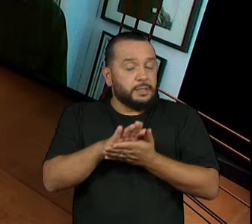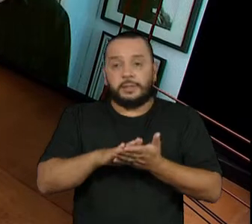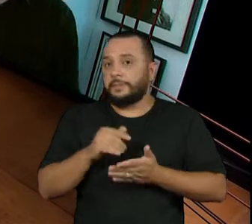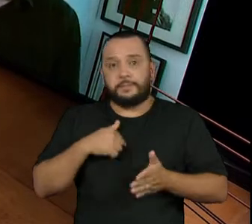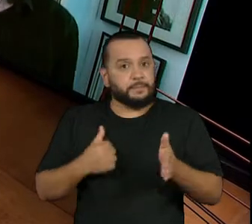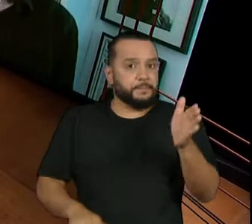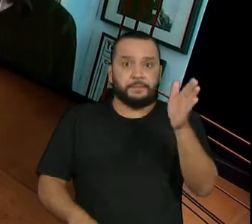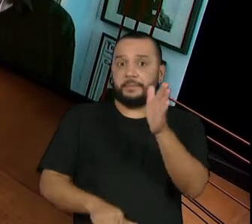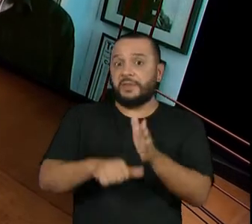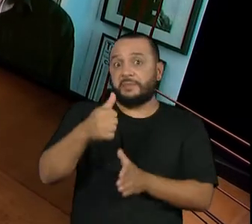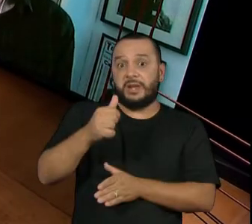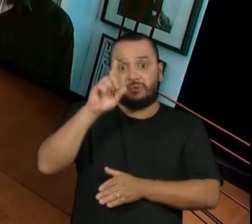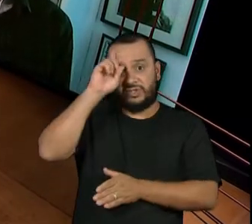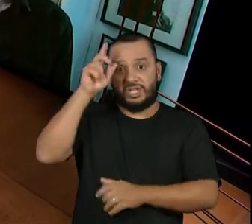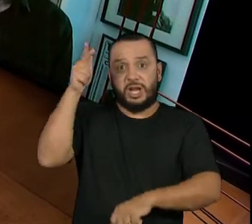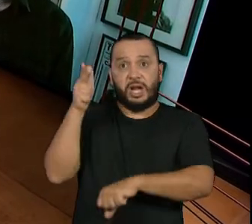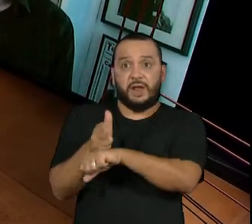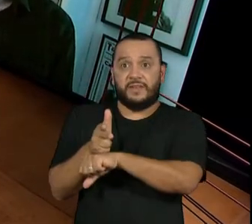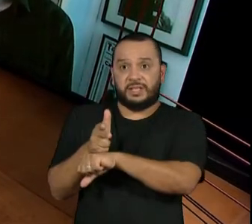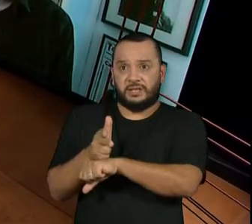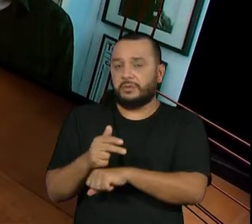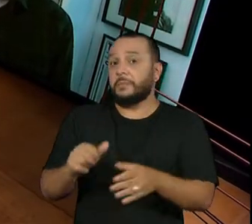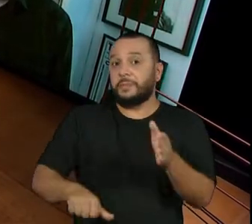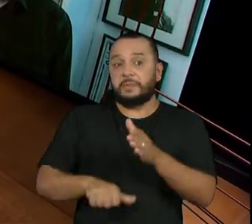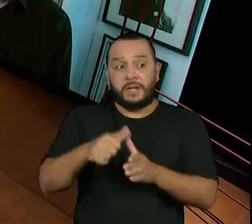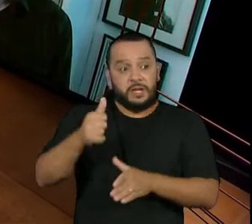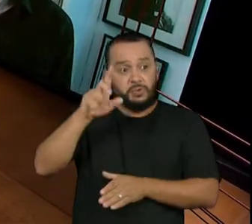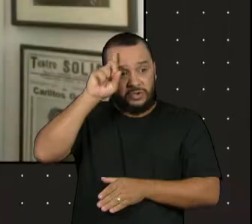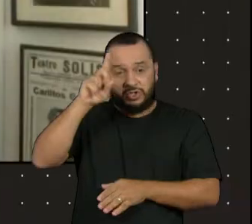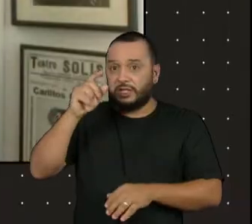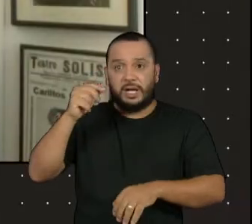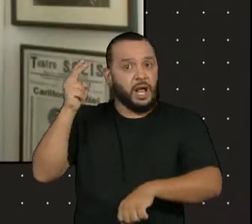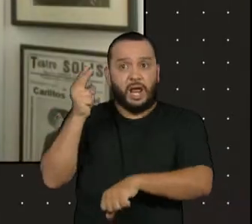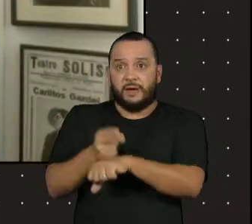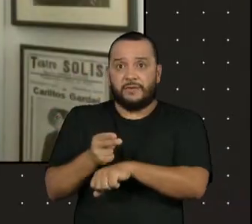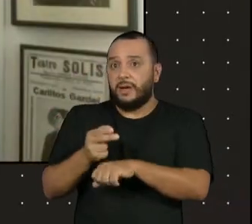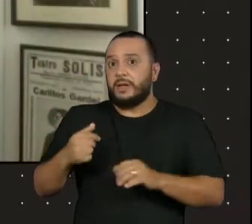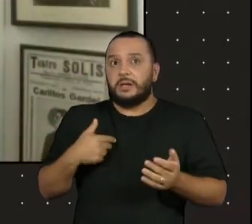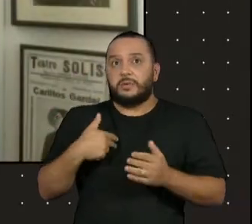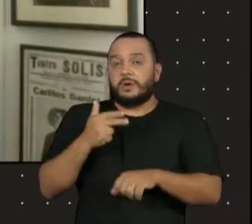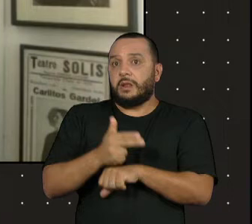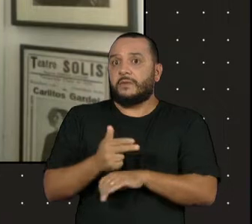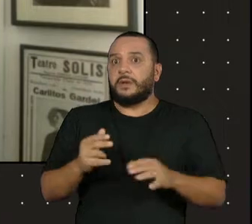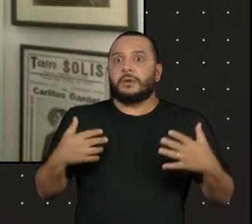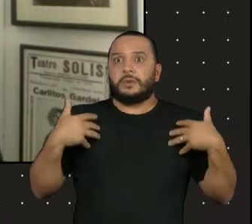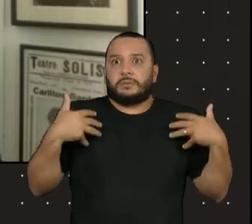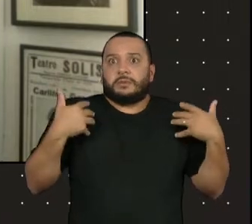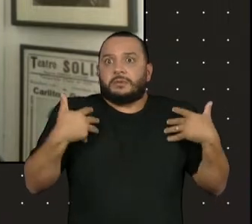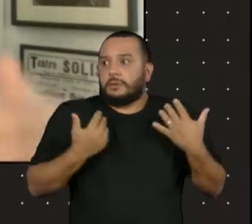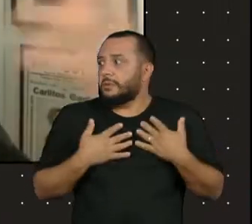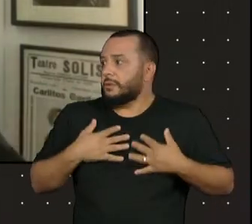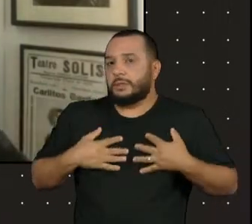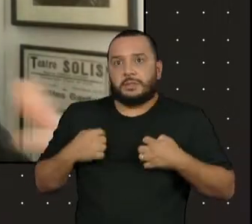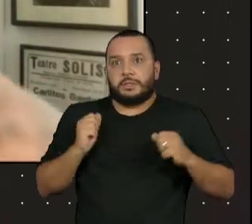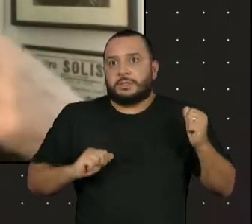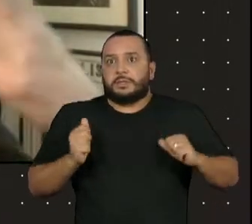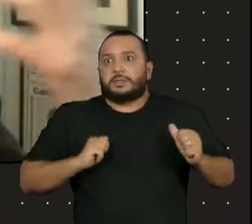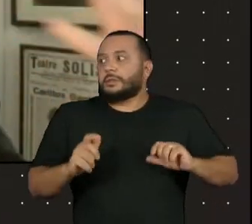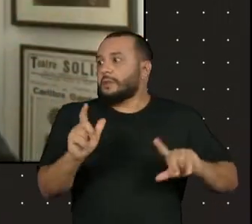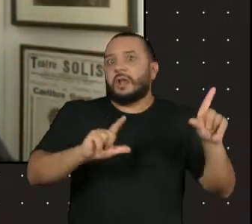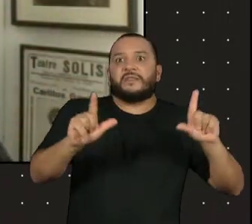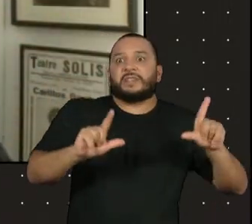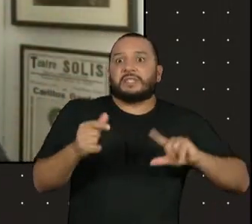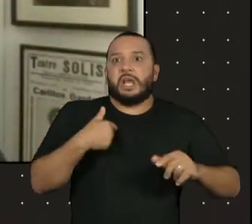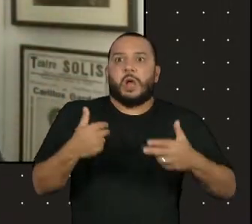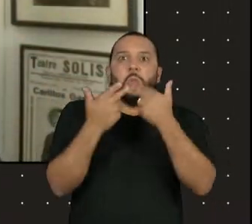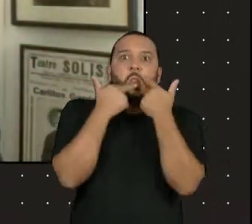lá, vamos gravar no primeiro dia, tal, a gente ali meio, né? Imagina, televisão, uma